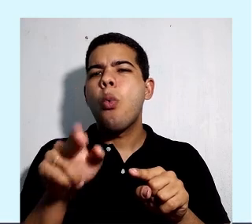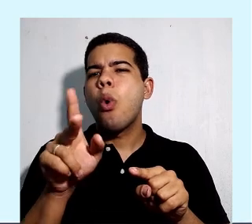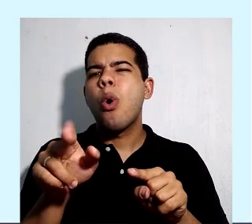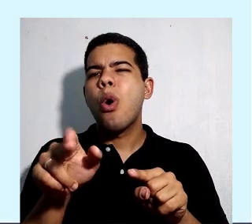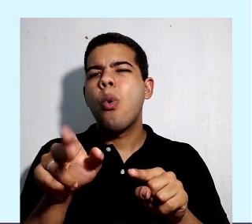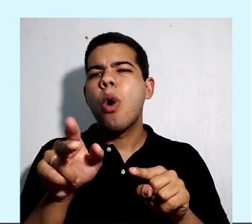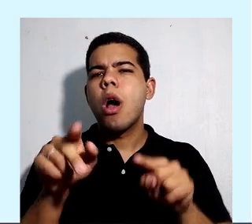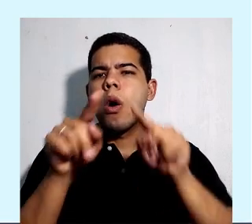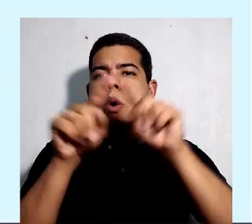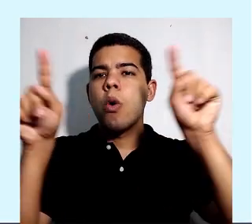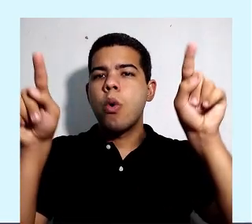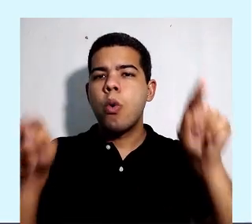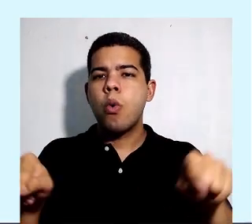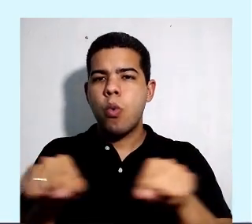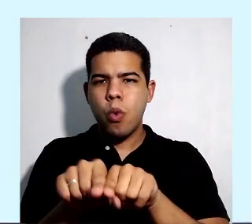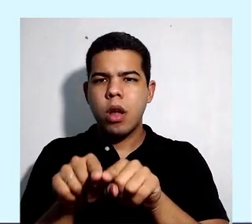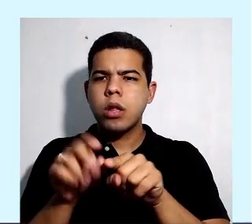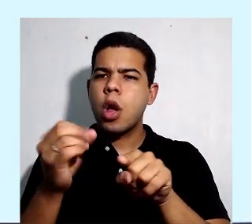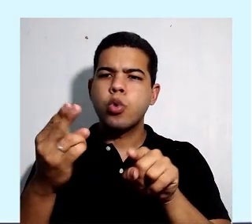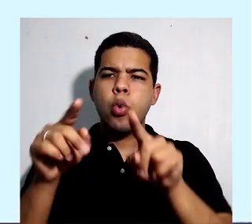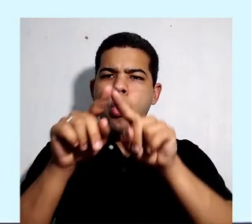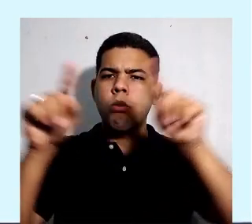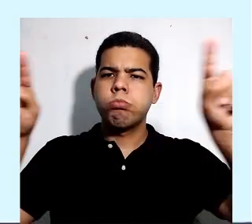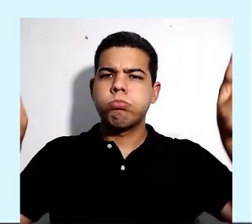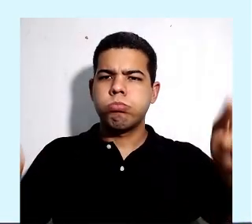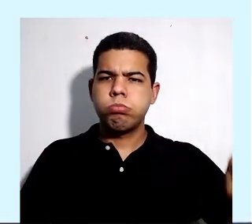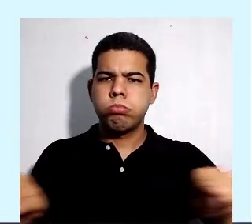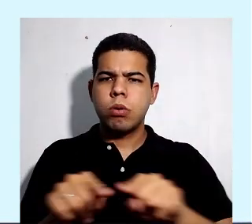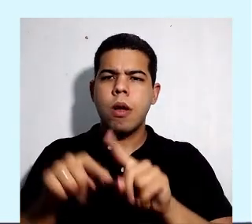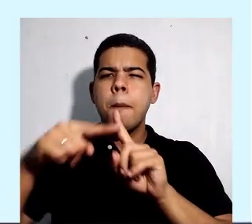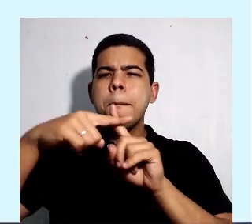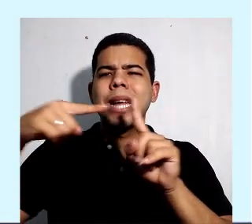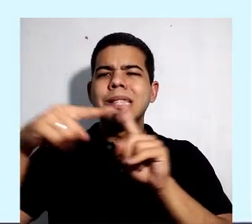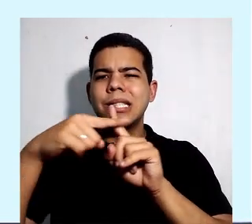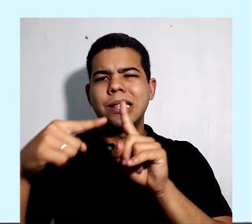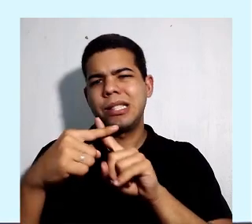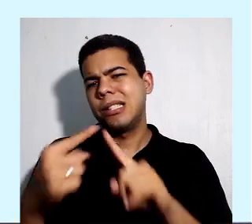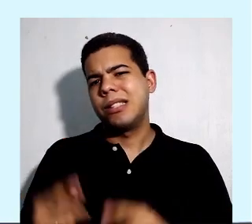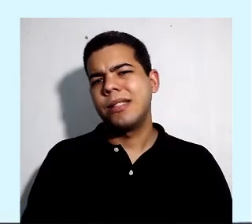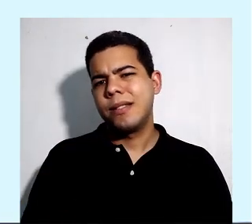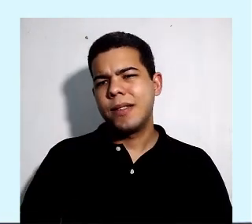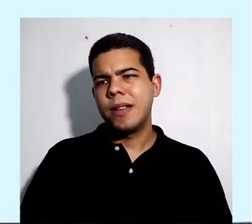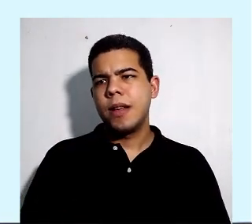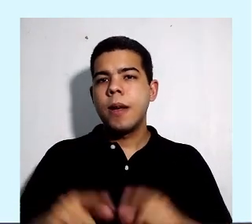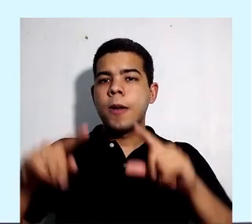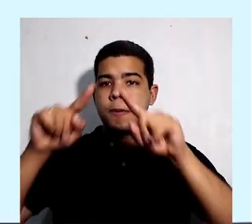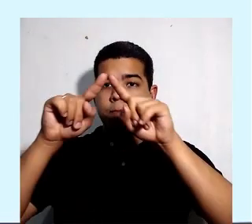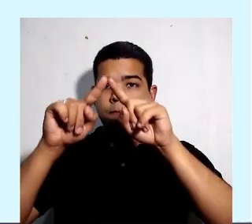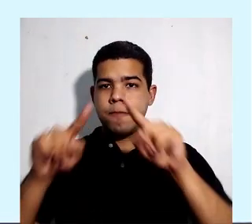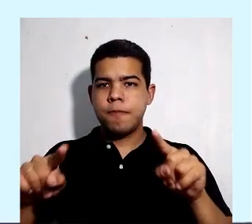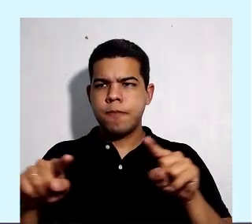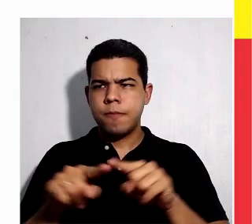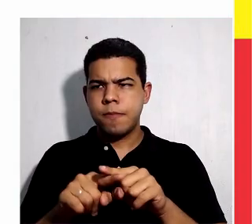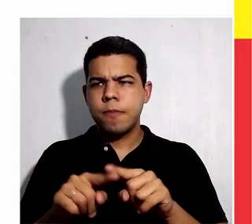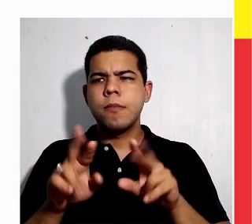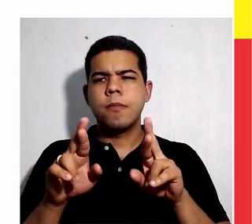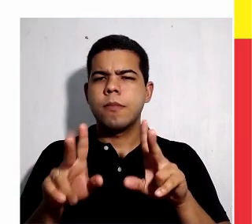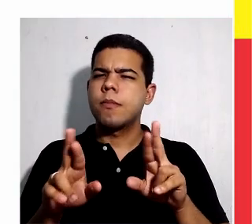metade de um retângulo. Então aí, para o triângulo, você só vai fazer um pouquinho diferente. Vamos lá acompanhar isso